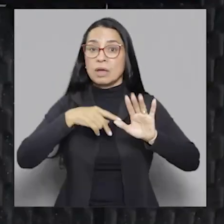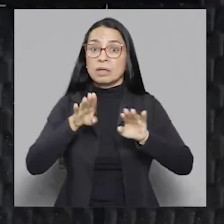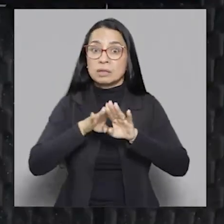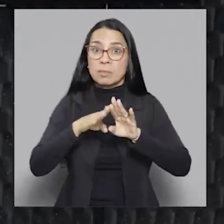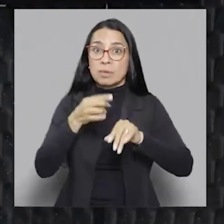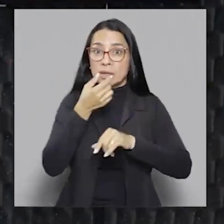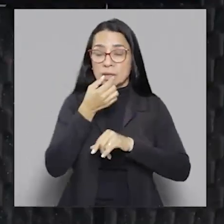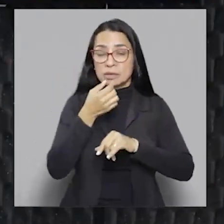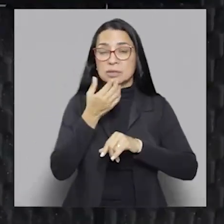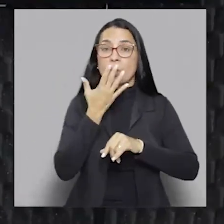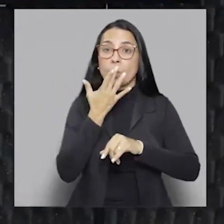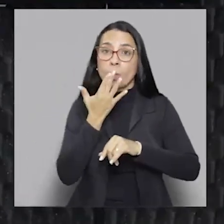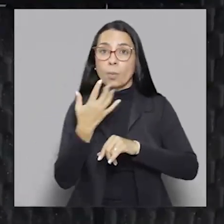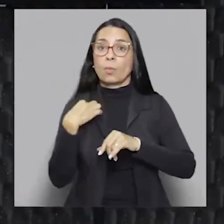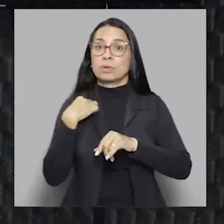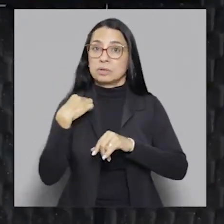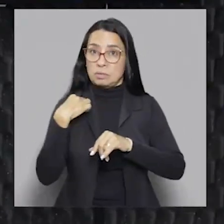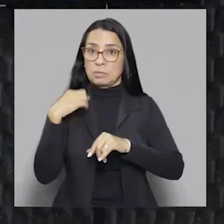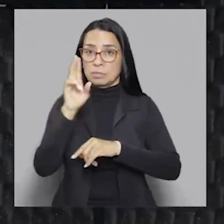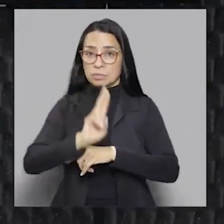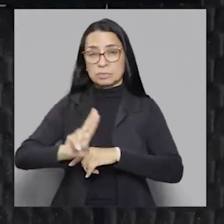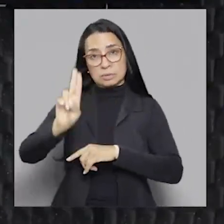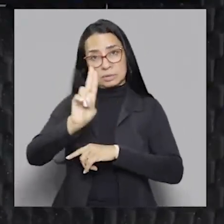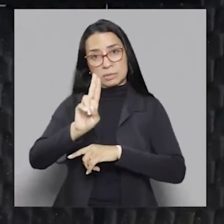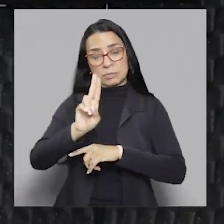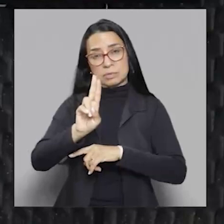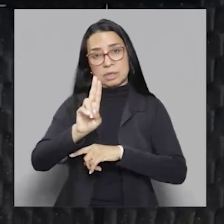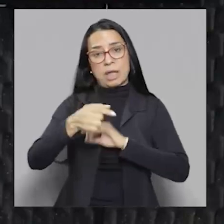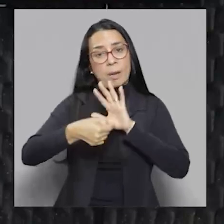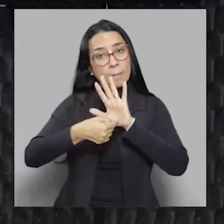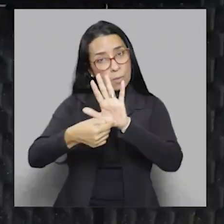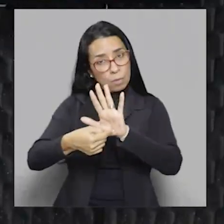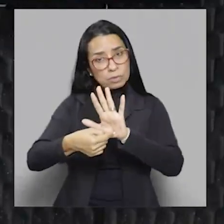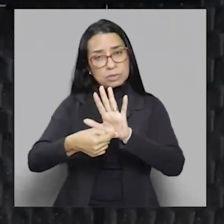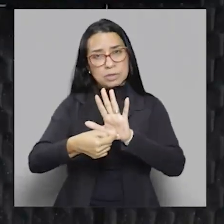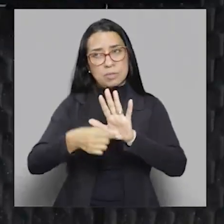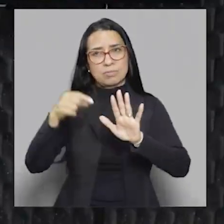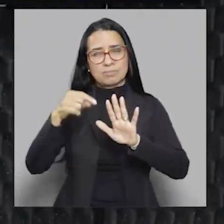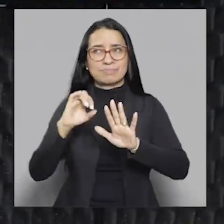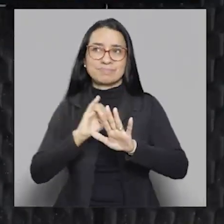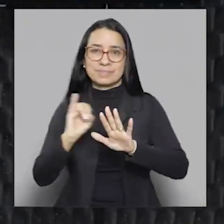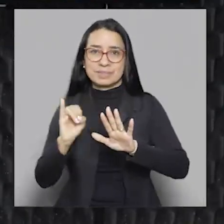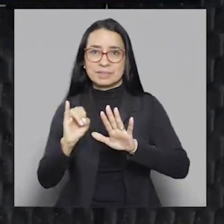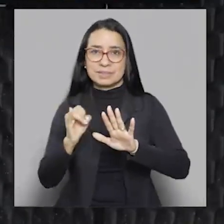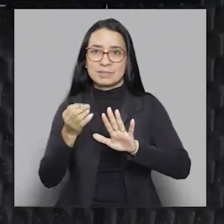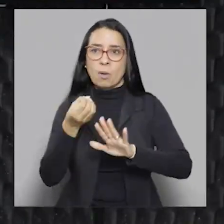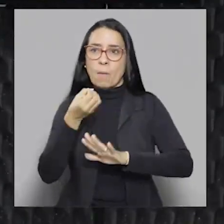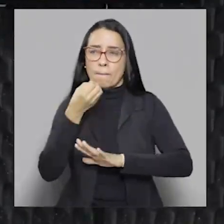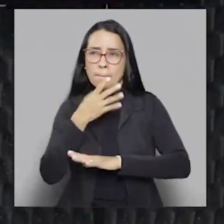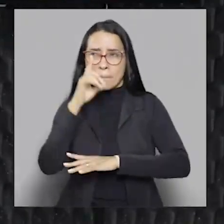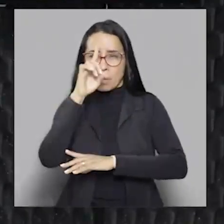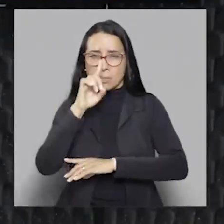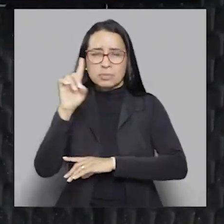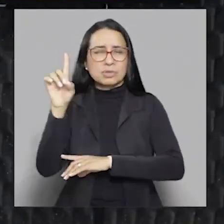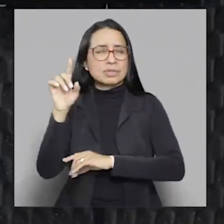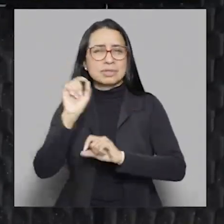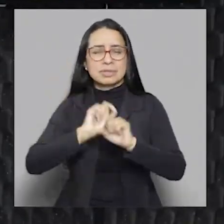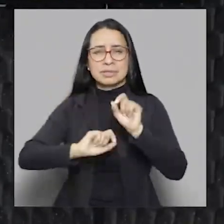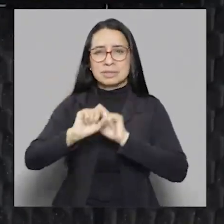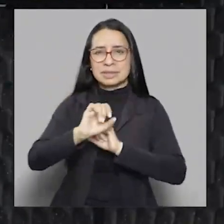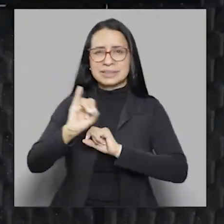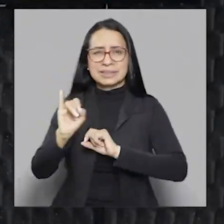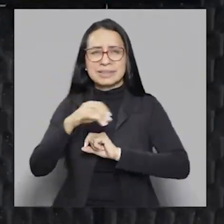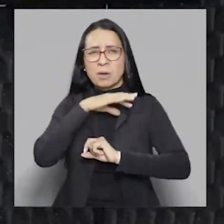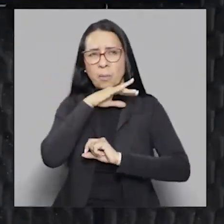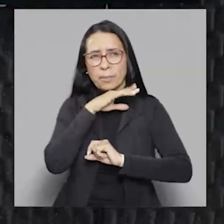elas acabam inconscientemente dizendo se você está num dia bom, se você está num dia ruim, se você quer passar mais despercebido, se